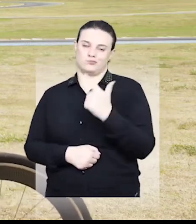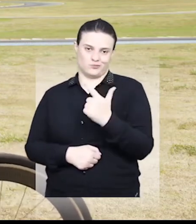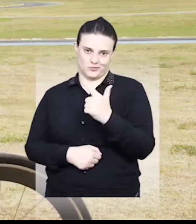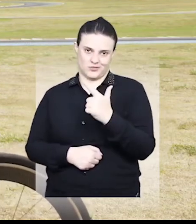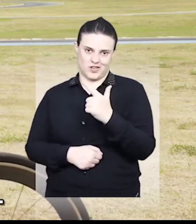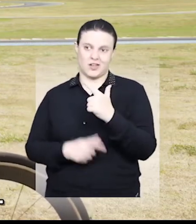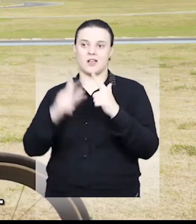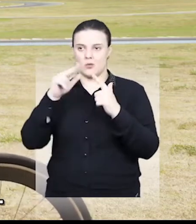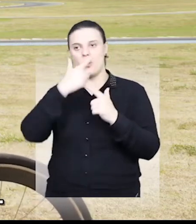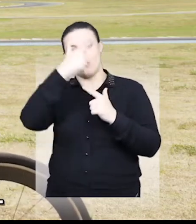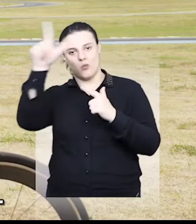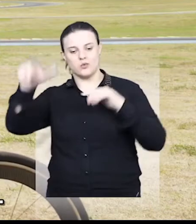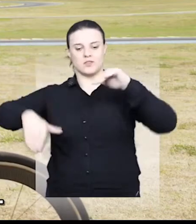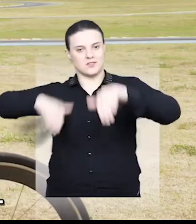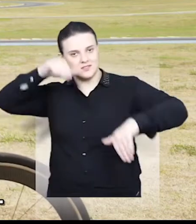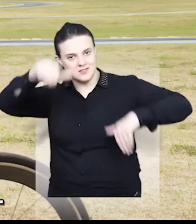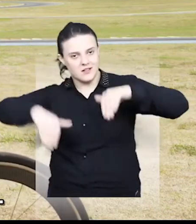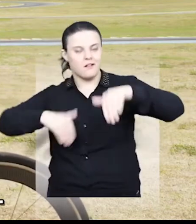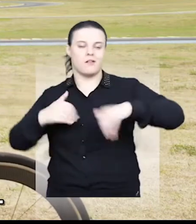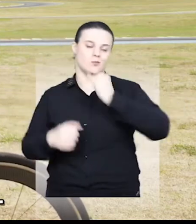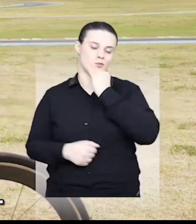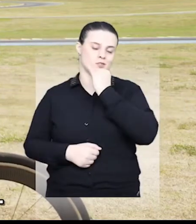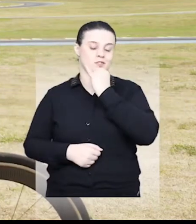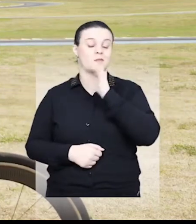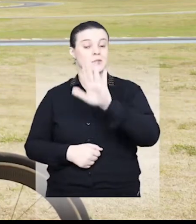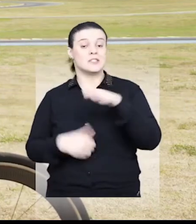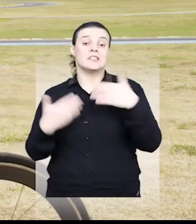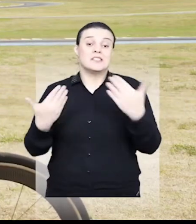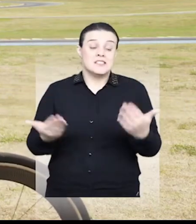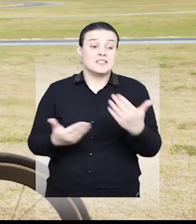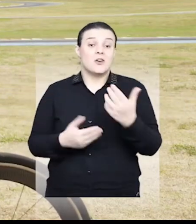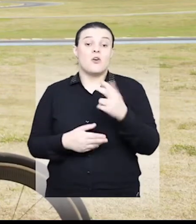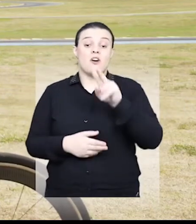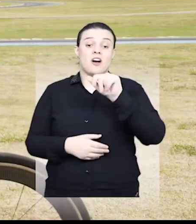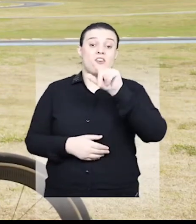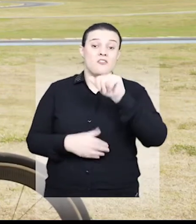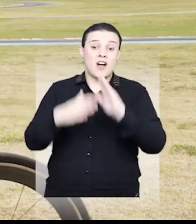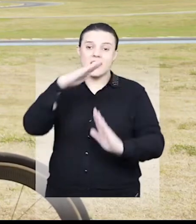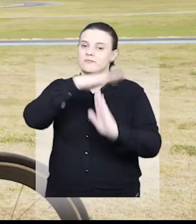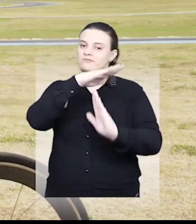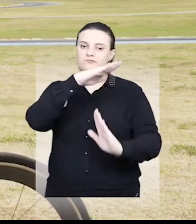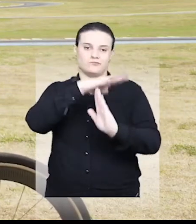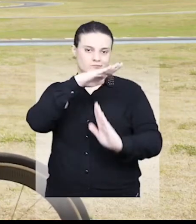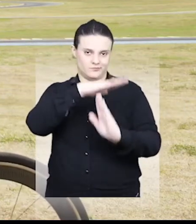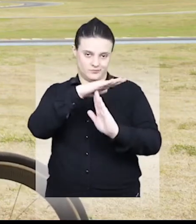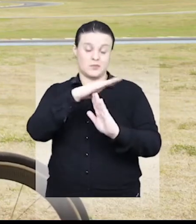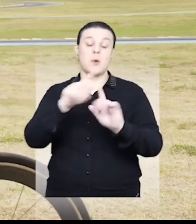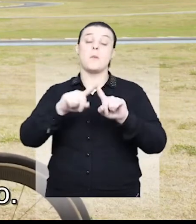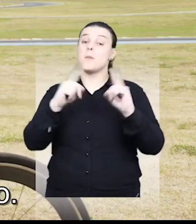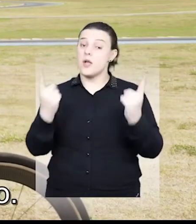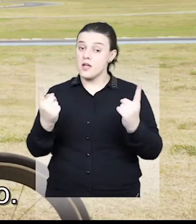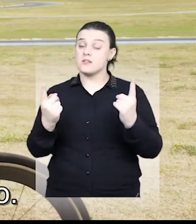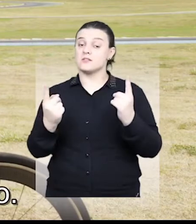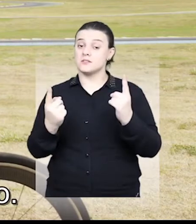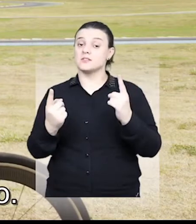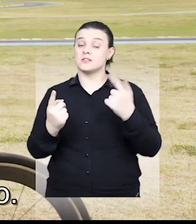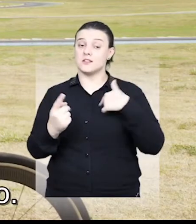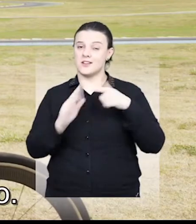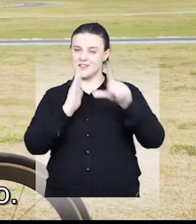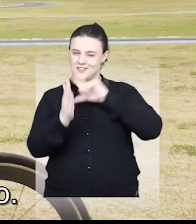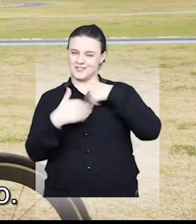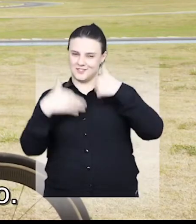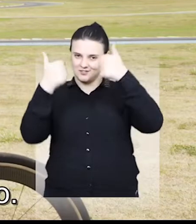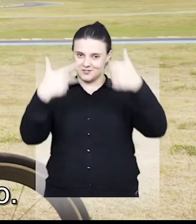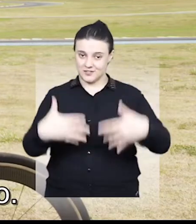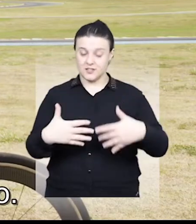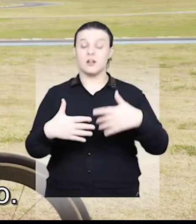potência, como é na natação, por exemplo. Então as quantidades de vagas são limitadas. Porém, como eu